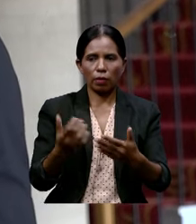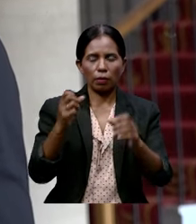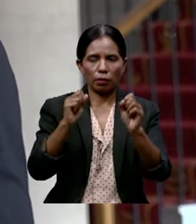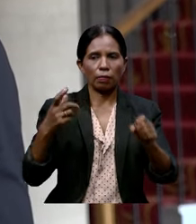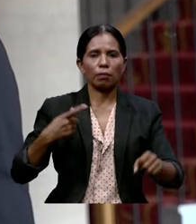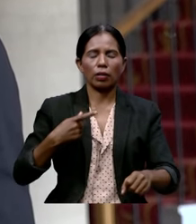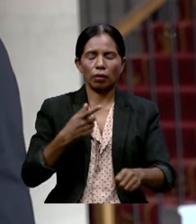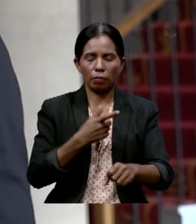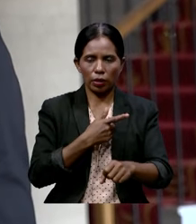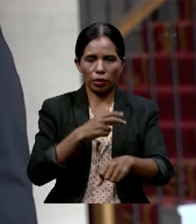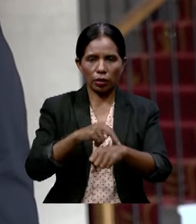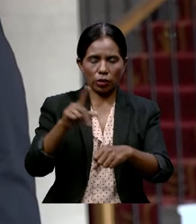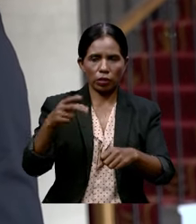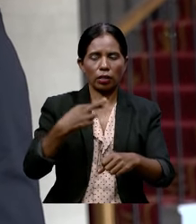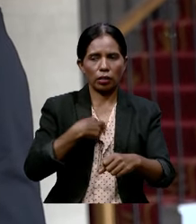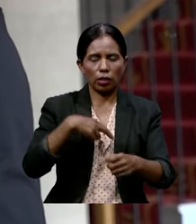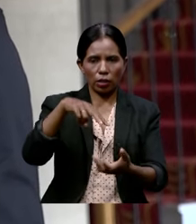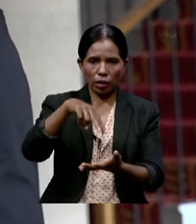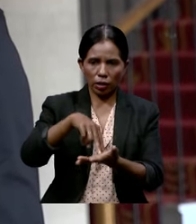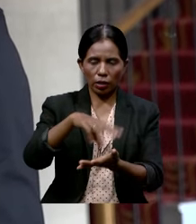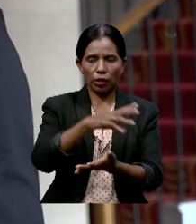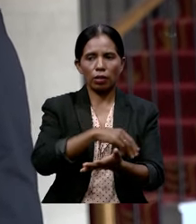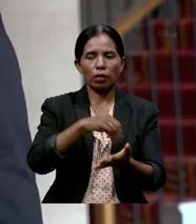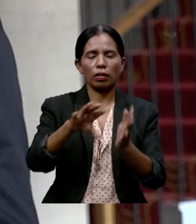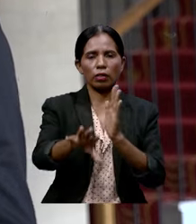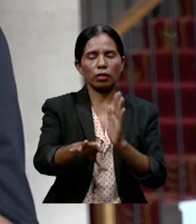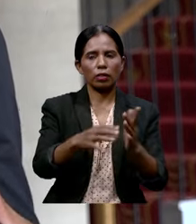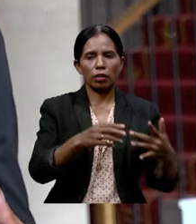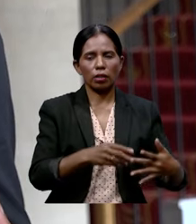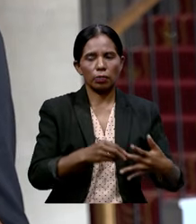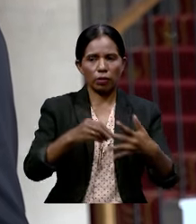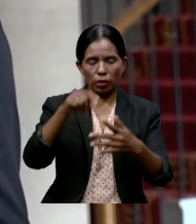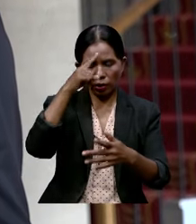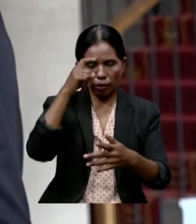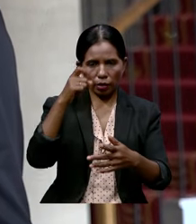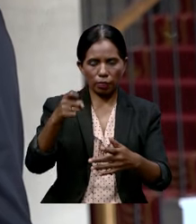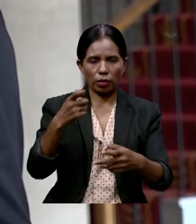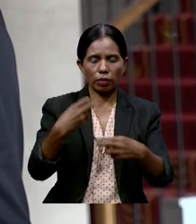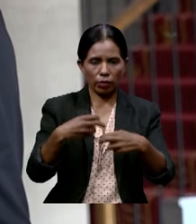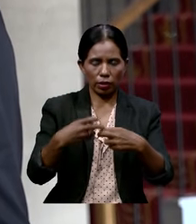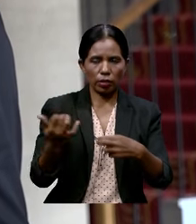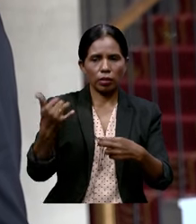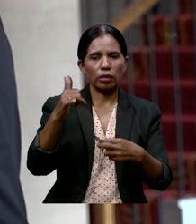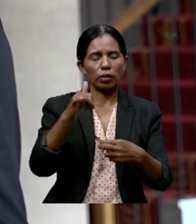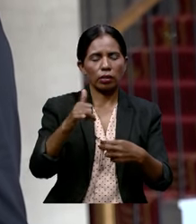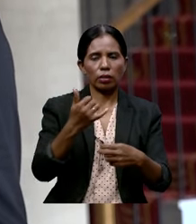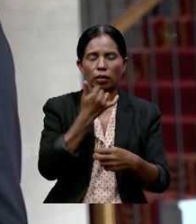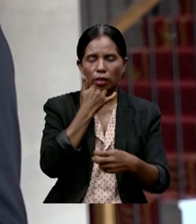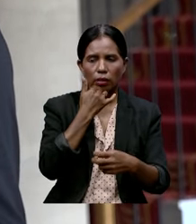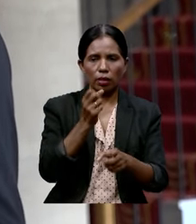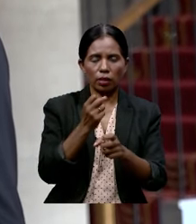Parlamento Nasional Rasik hari ili liu tamba failan su CNB acontece ne